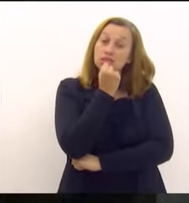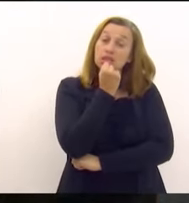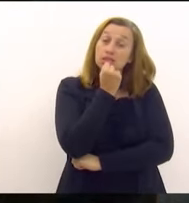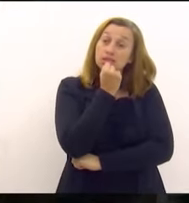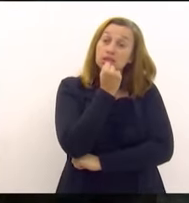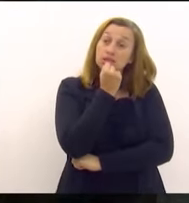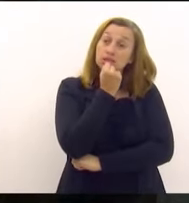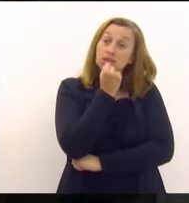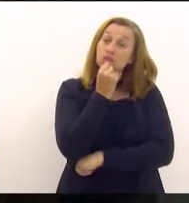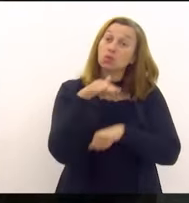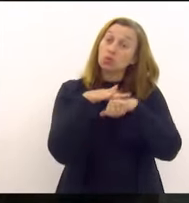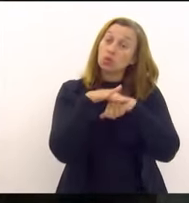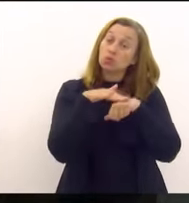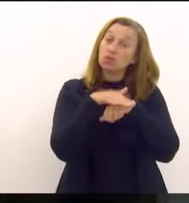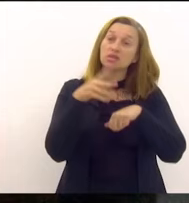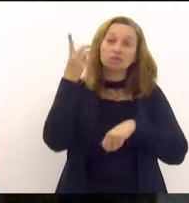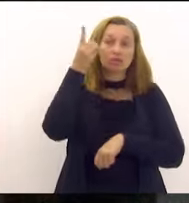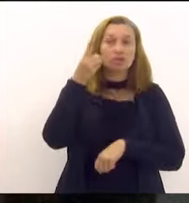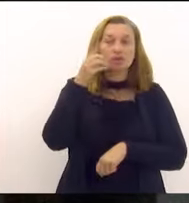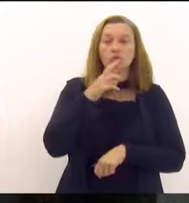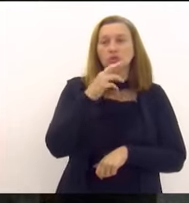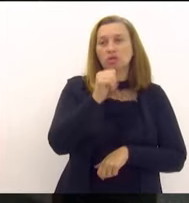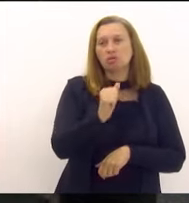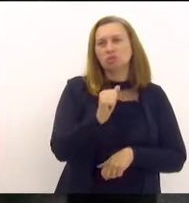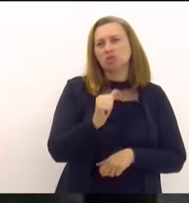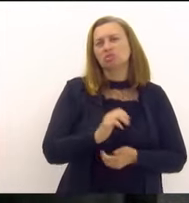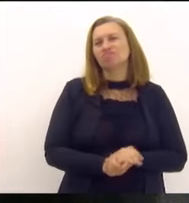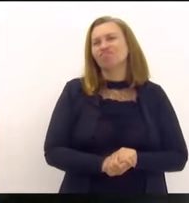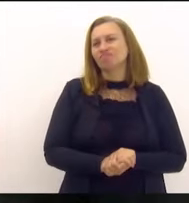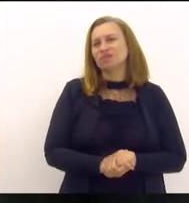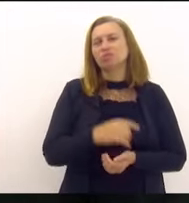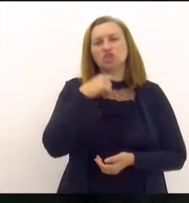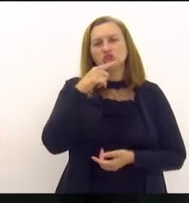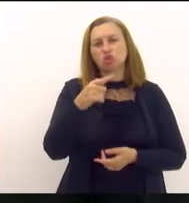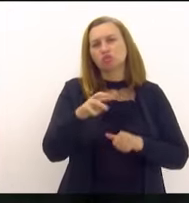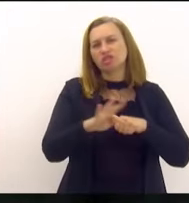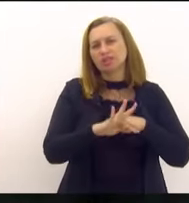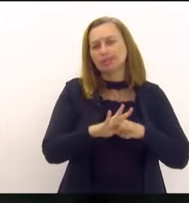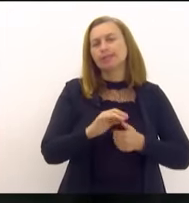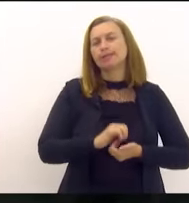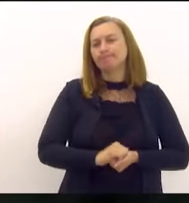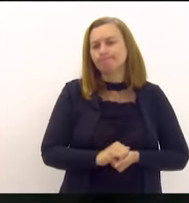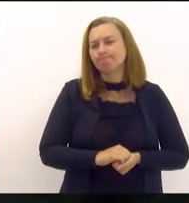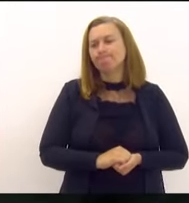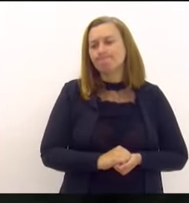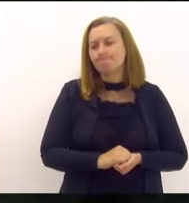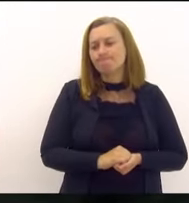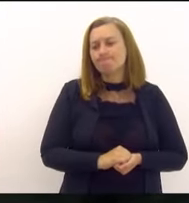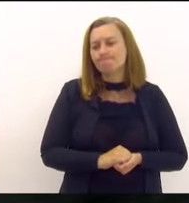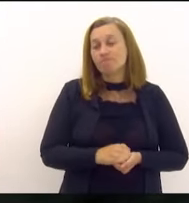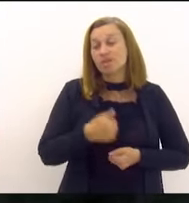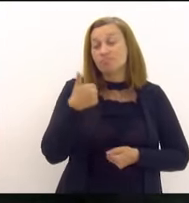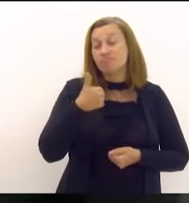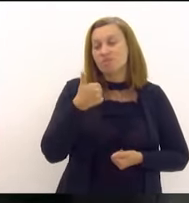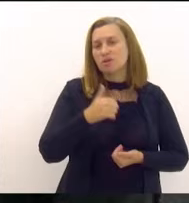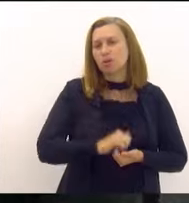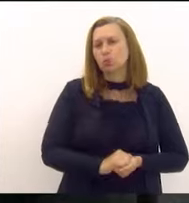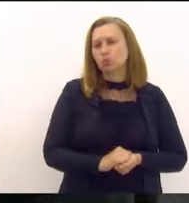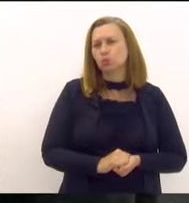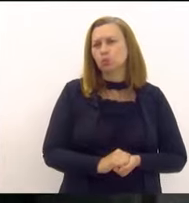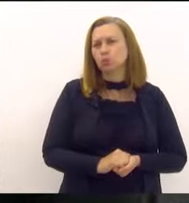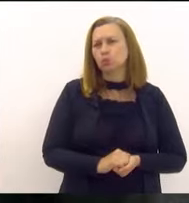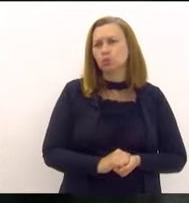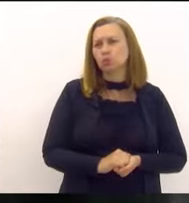E já conversei com o deputado Amorim sobre essas dúvidas técnicas. Primeiro, é